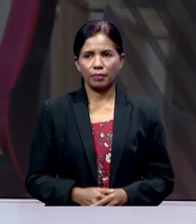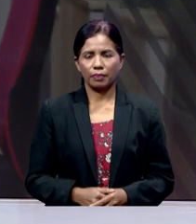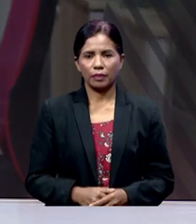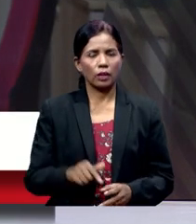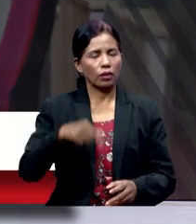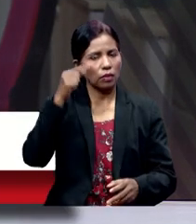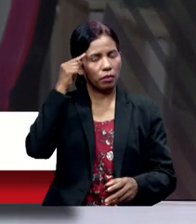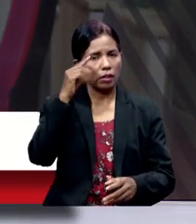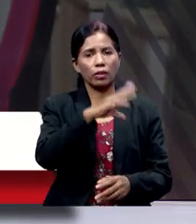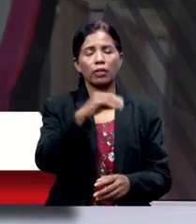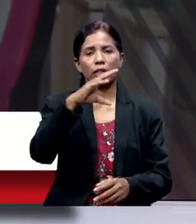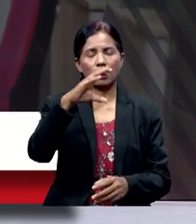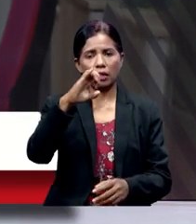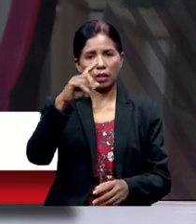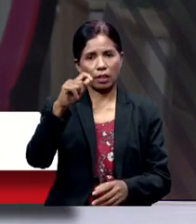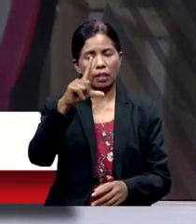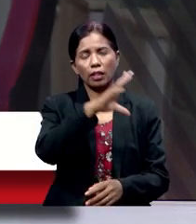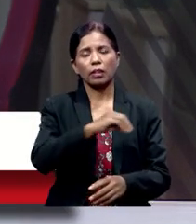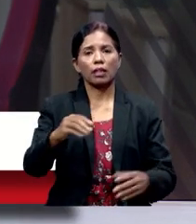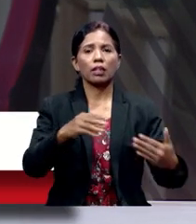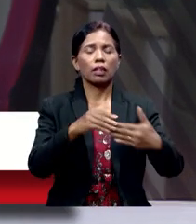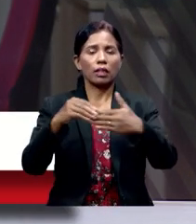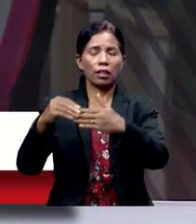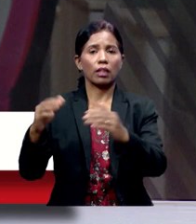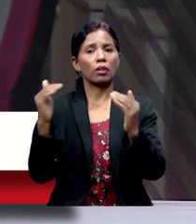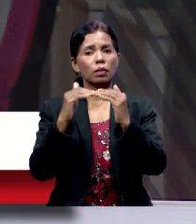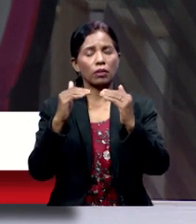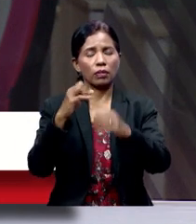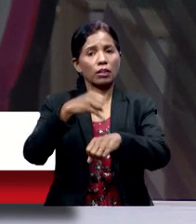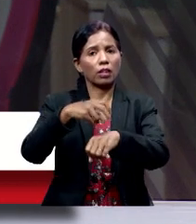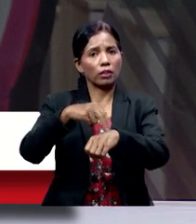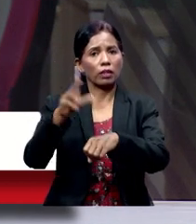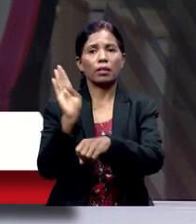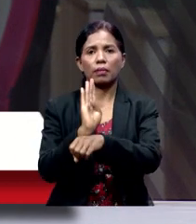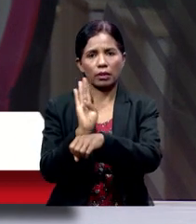Governo CCTL se organiza a tirar de Fórum Internacional Negócio.